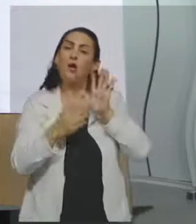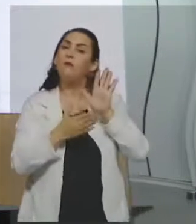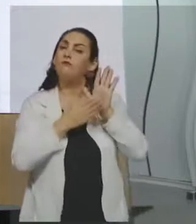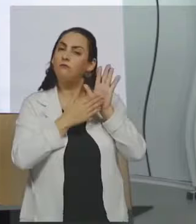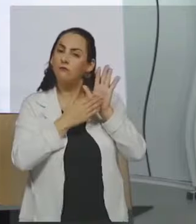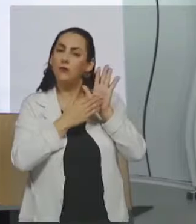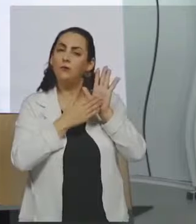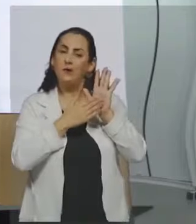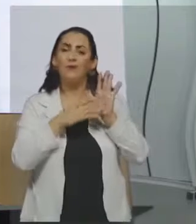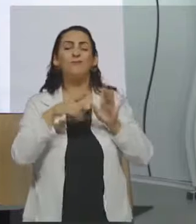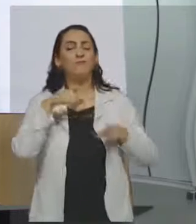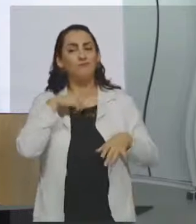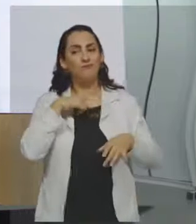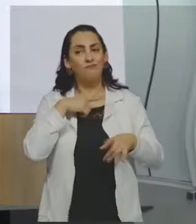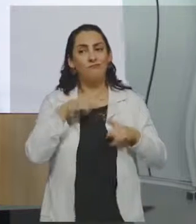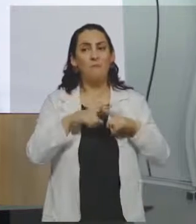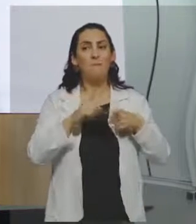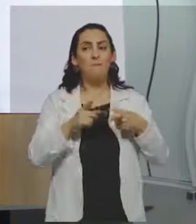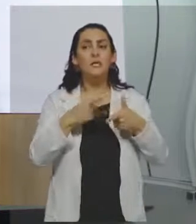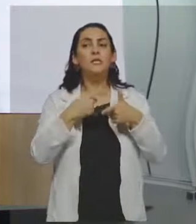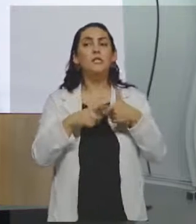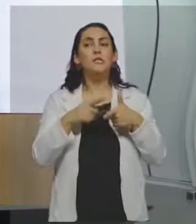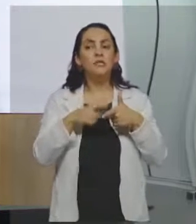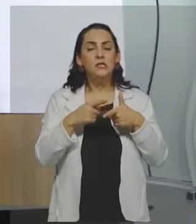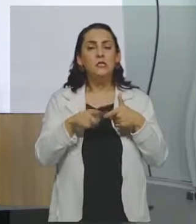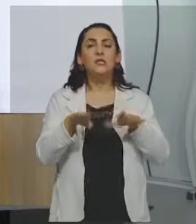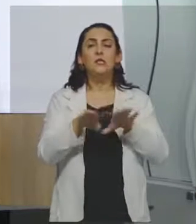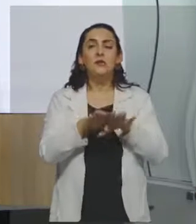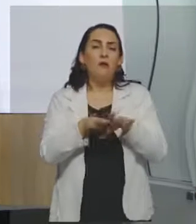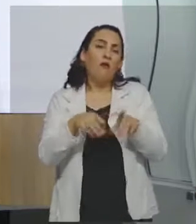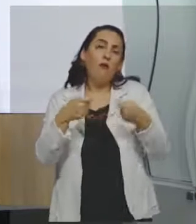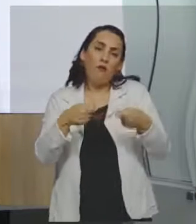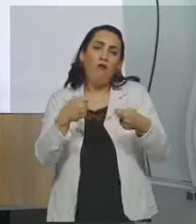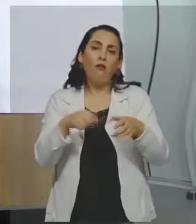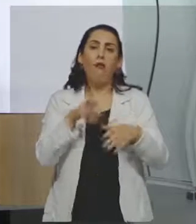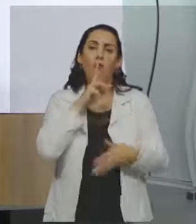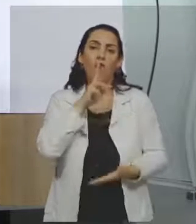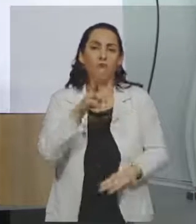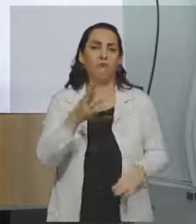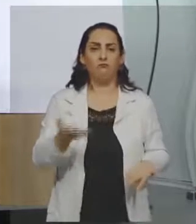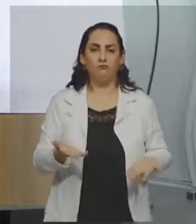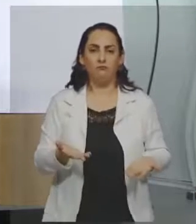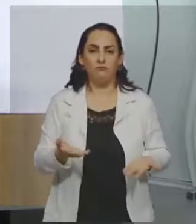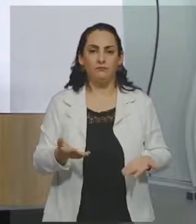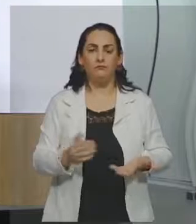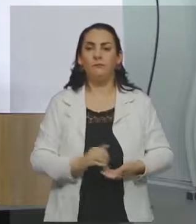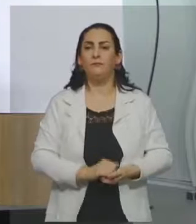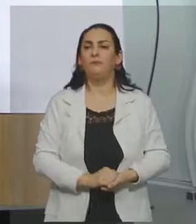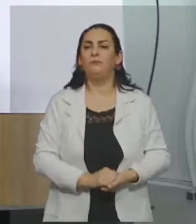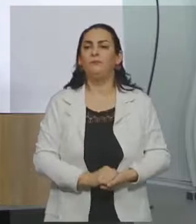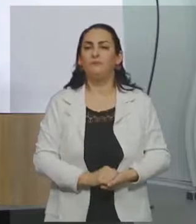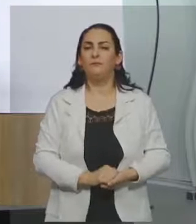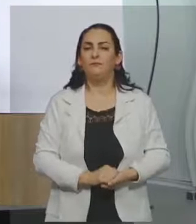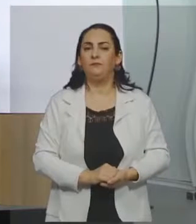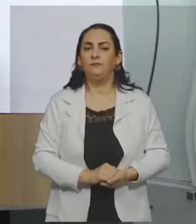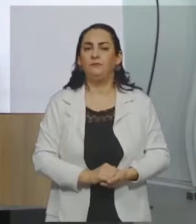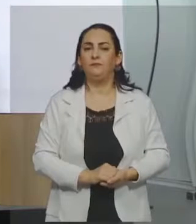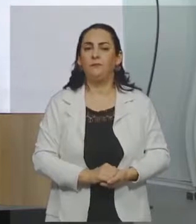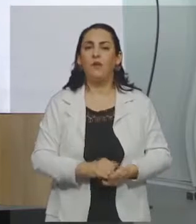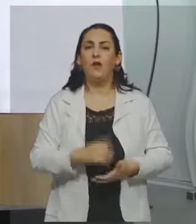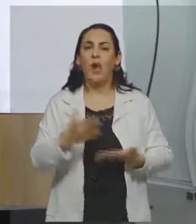com sérios problemas para poder responder esses questionamentos. Bom, em